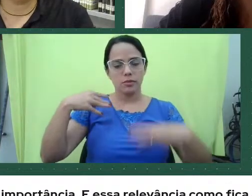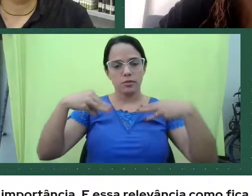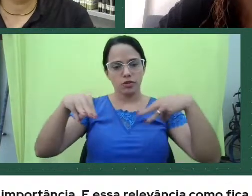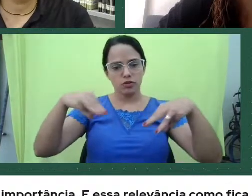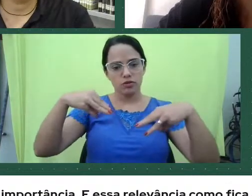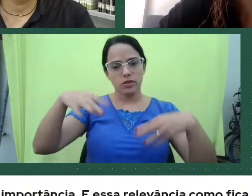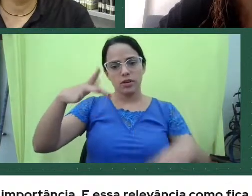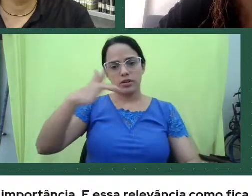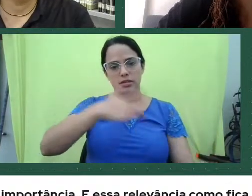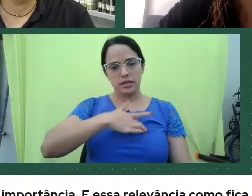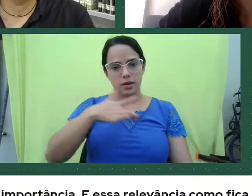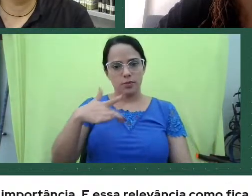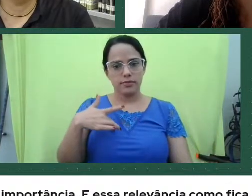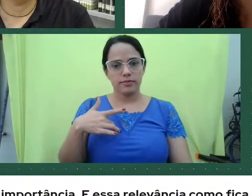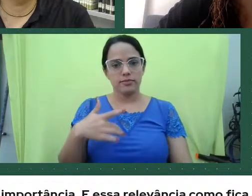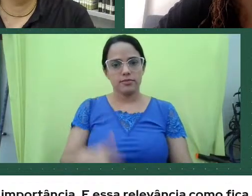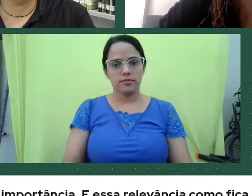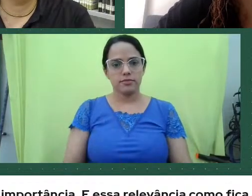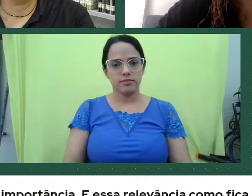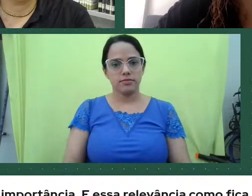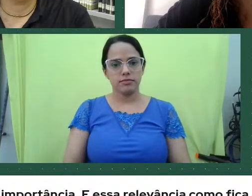estão